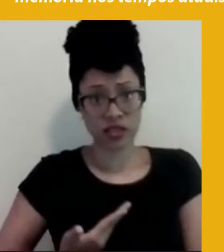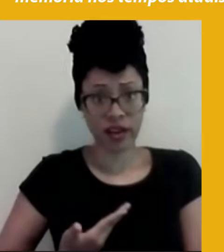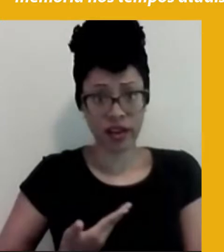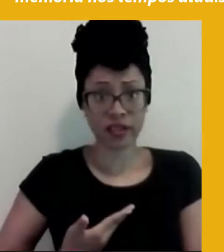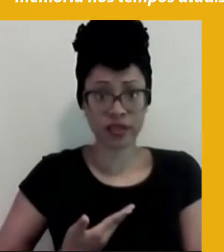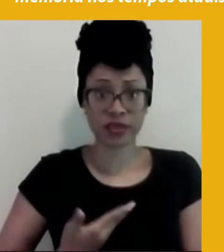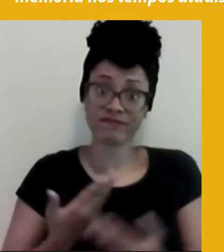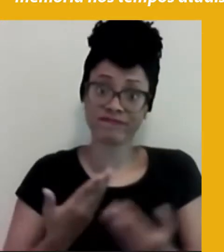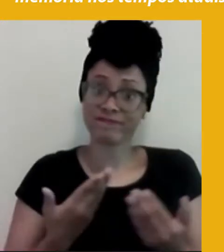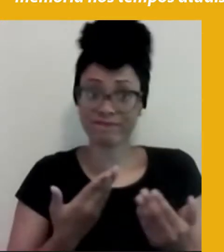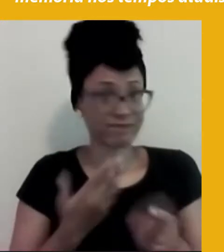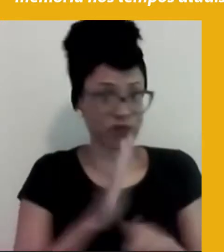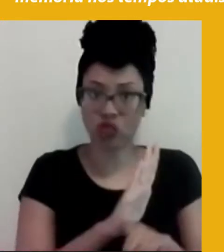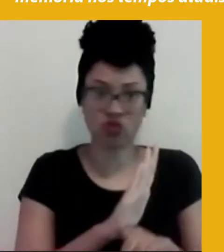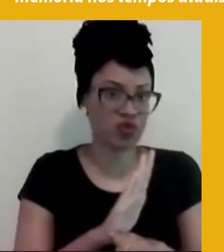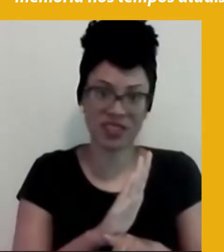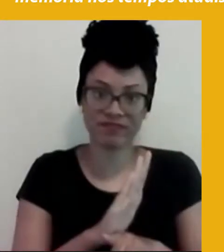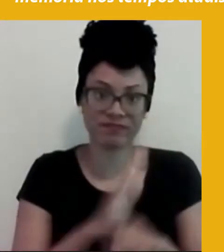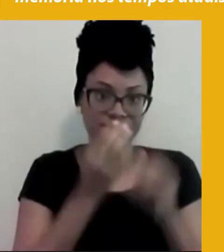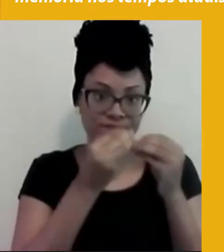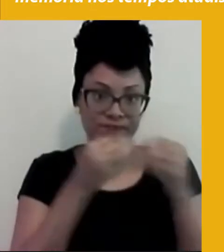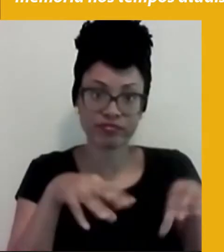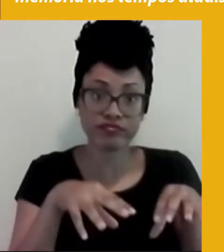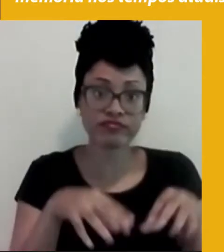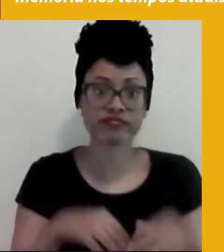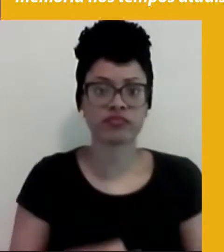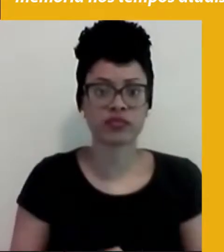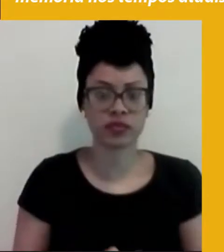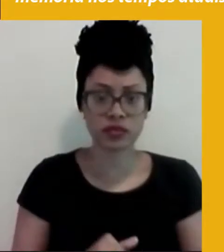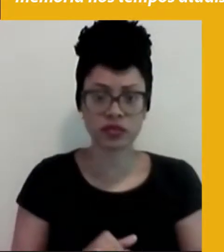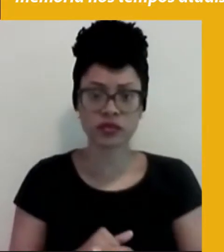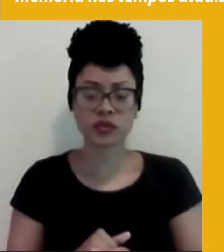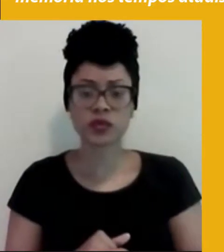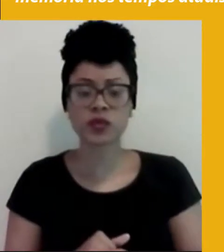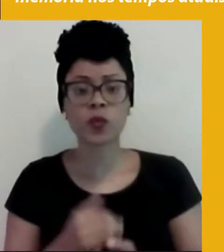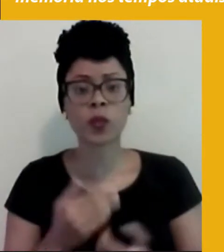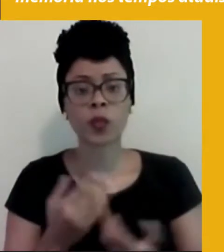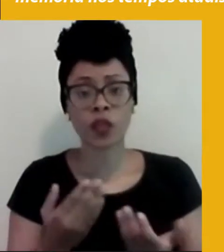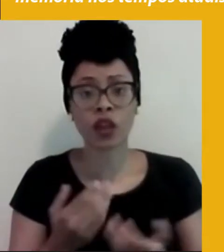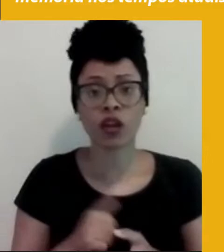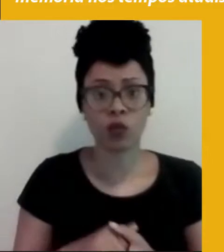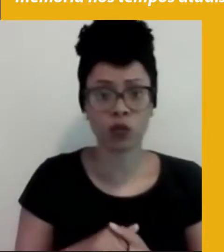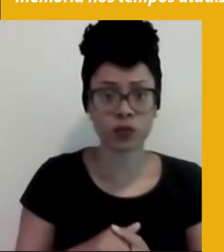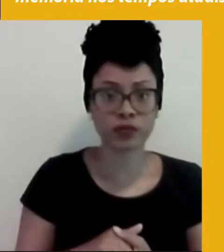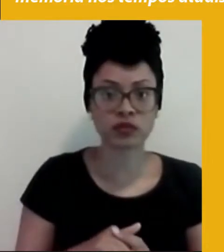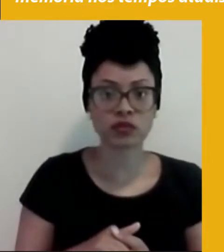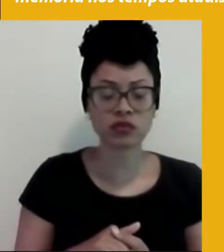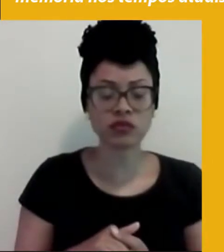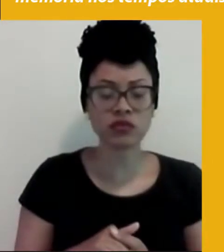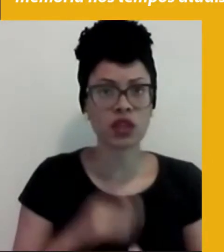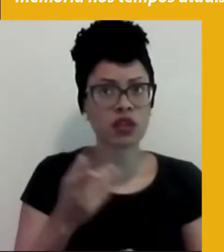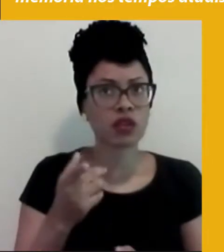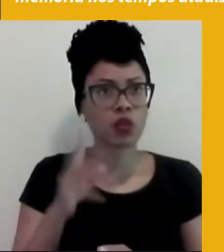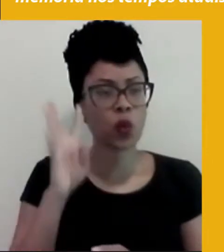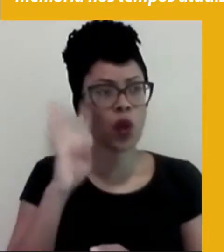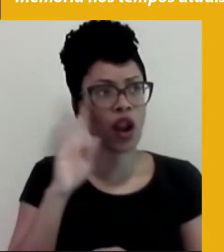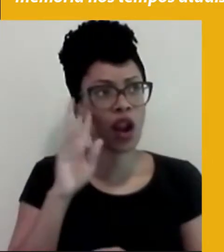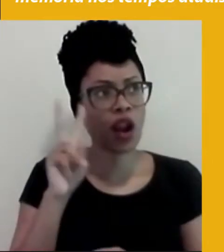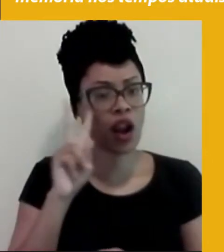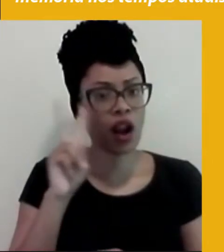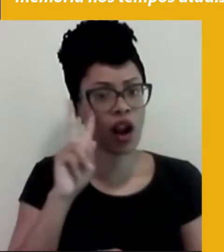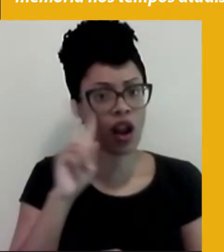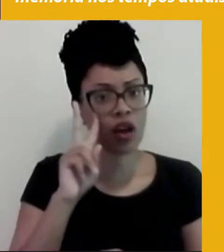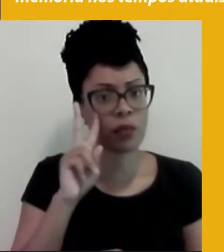Agora, Sidarta, sim. Fazer uma colocação de uma coisa que o Krenar falou